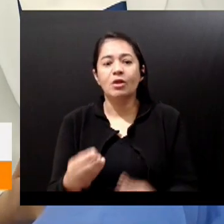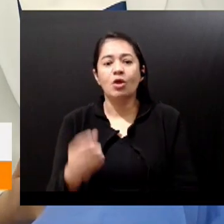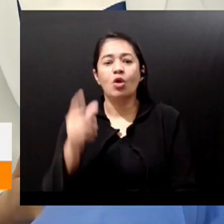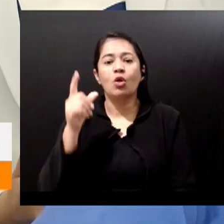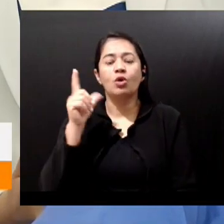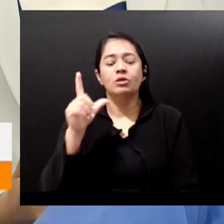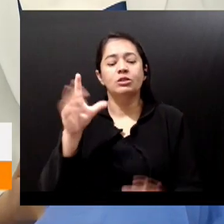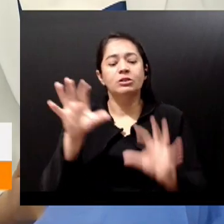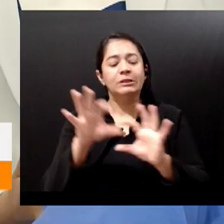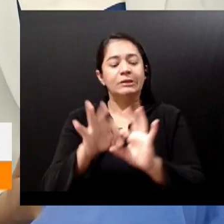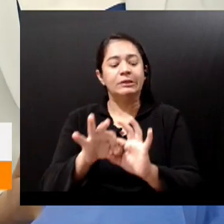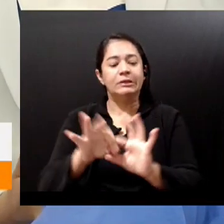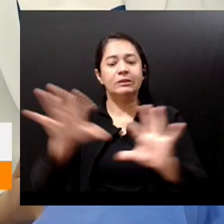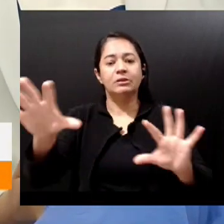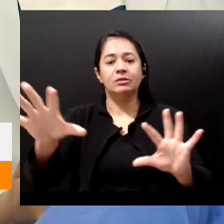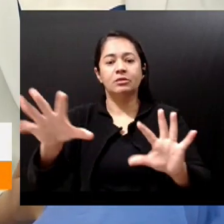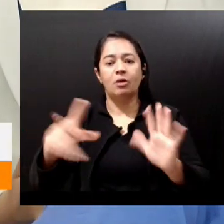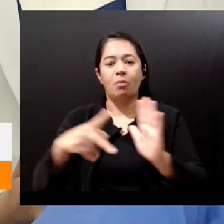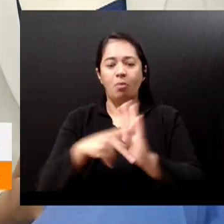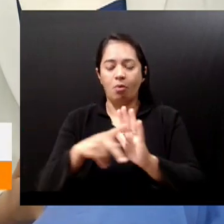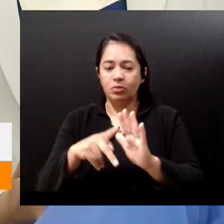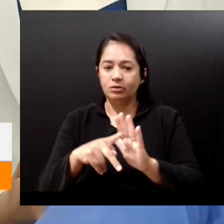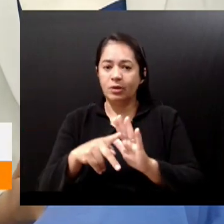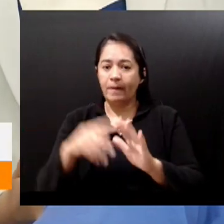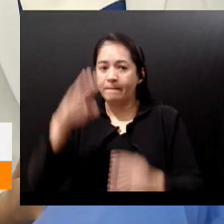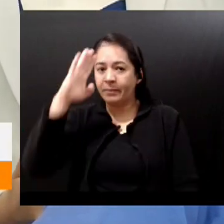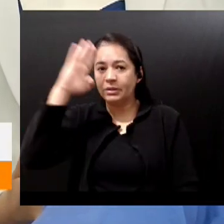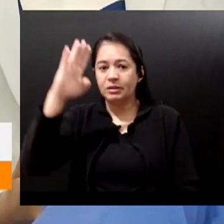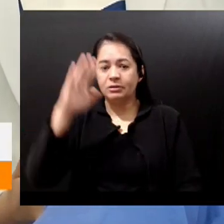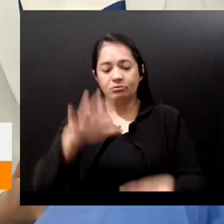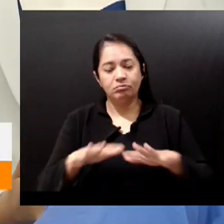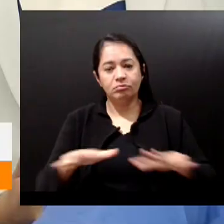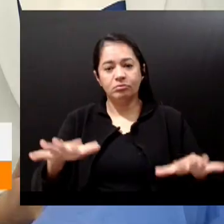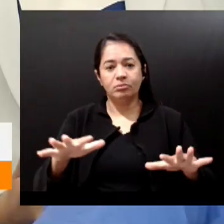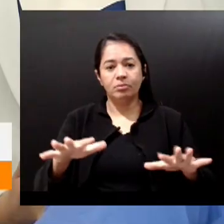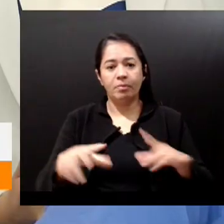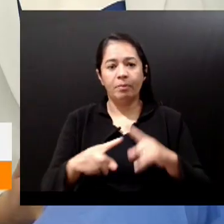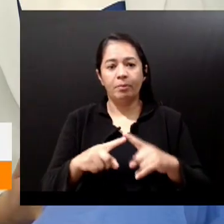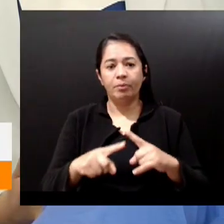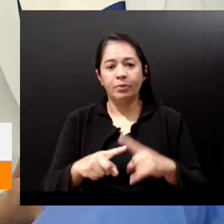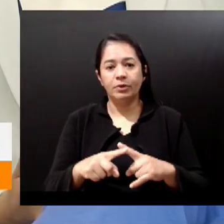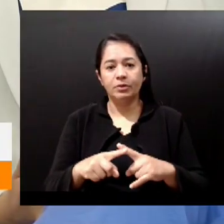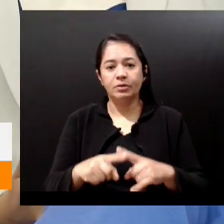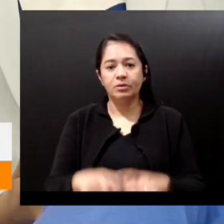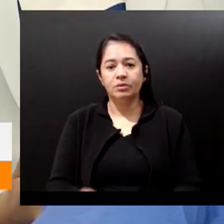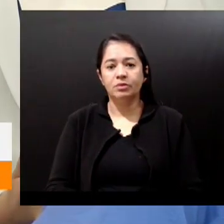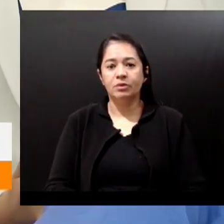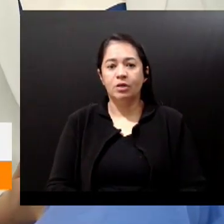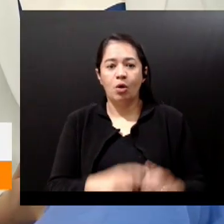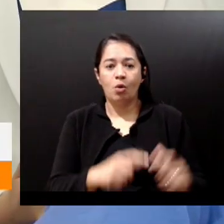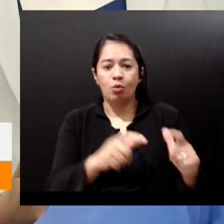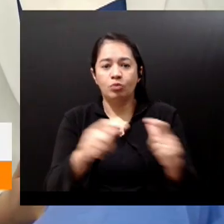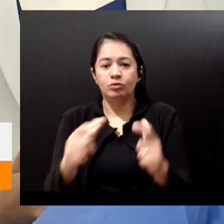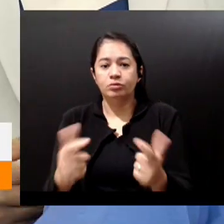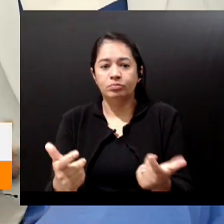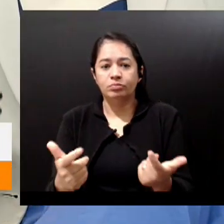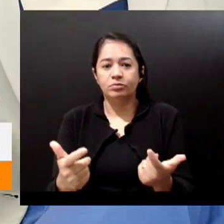né, do ambiente, principalmente corporativo, porque um ambiente corporativo é um ambiente em que se fala, em que